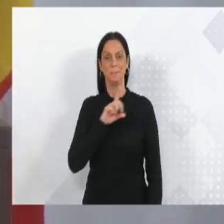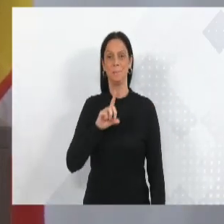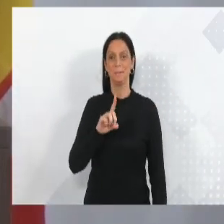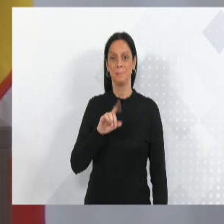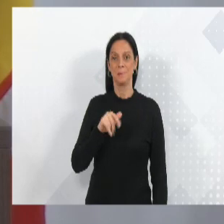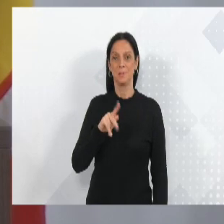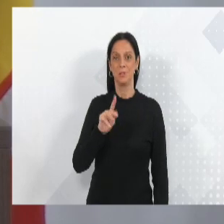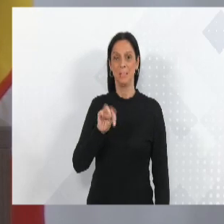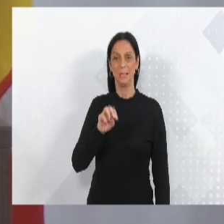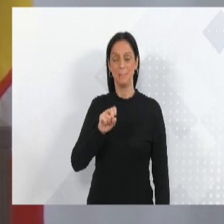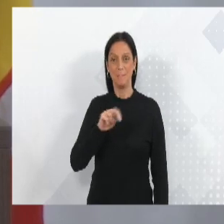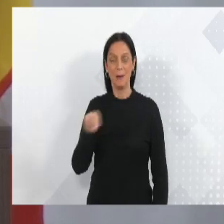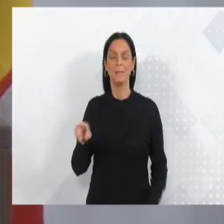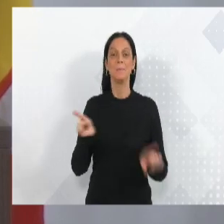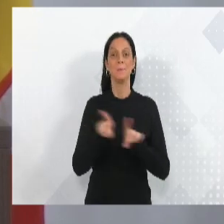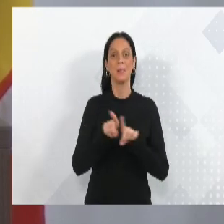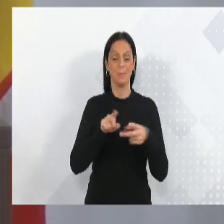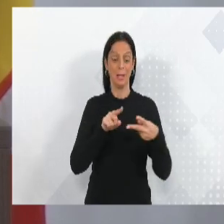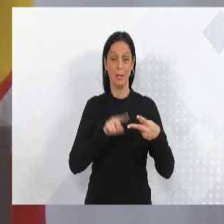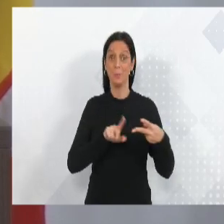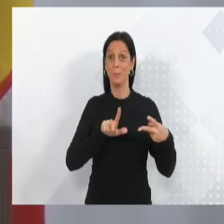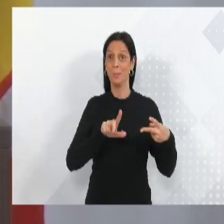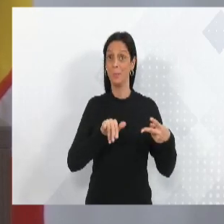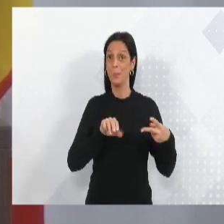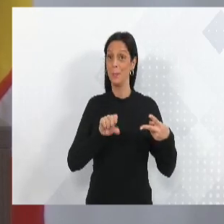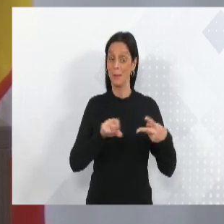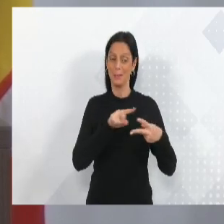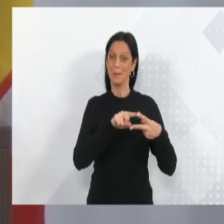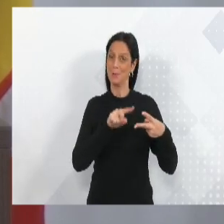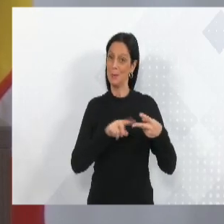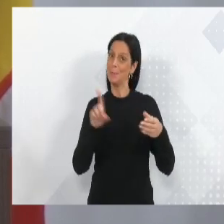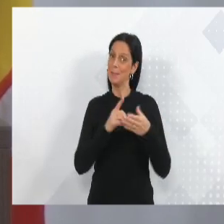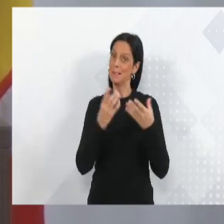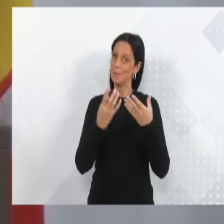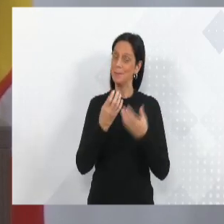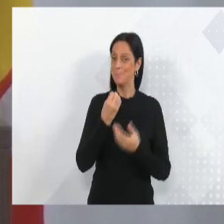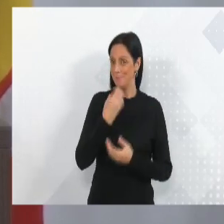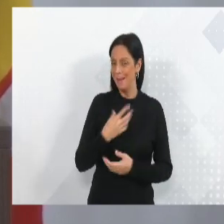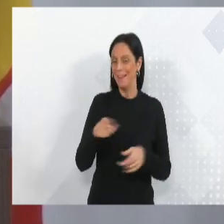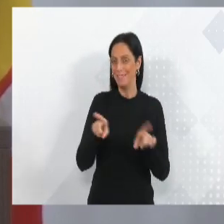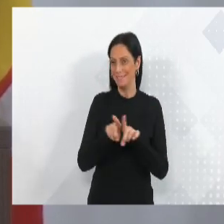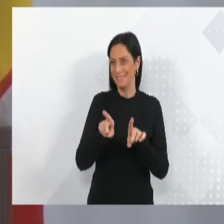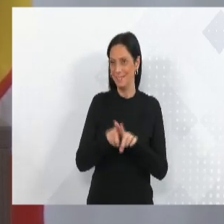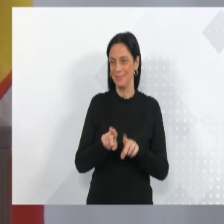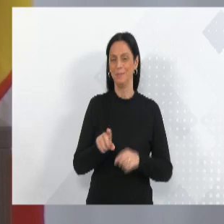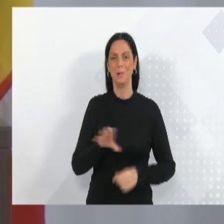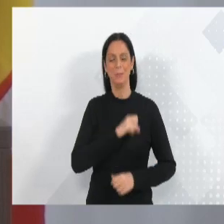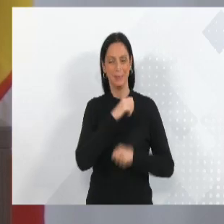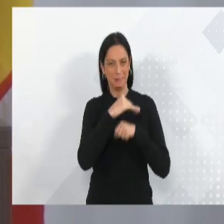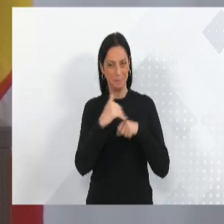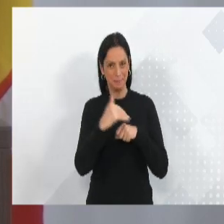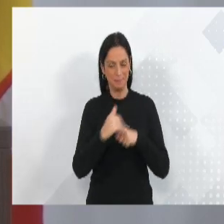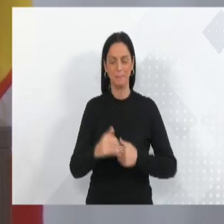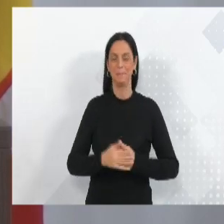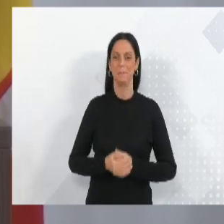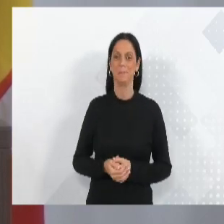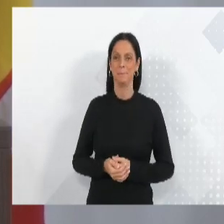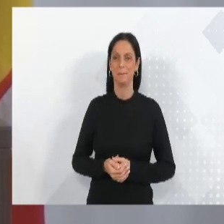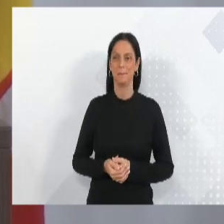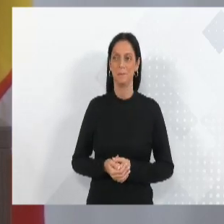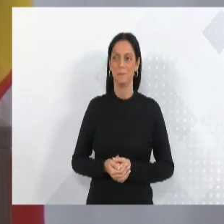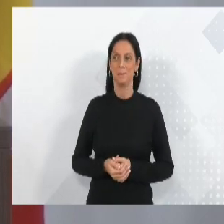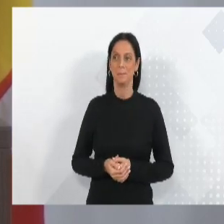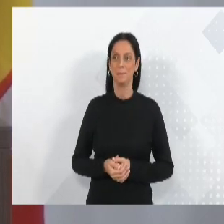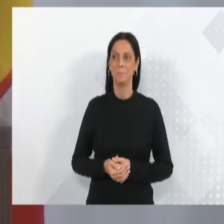também Luiz que também me receberam aí com muito amor e carinho obrigado eu venho